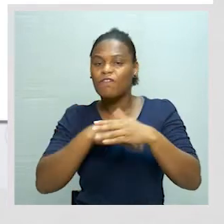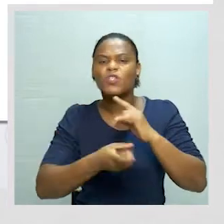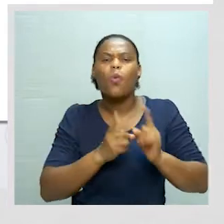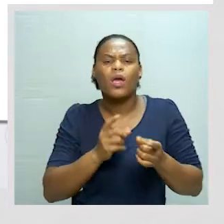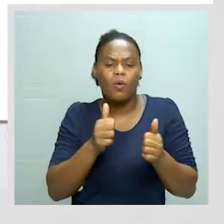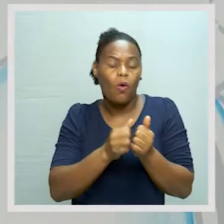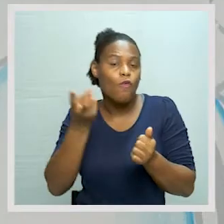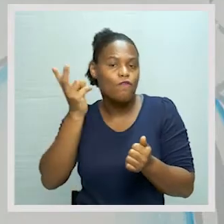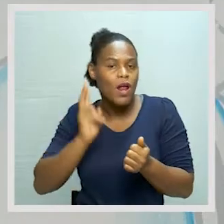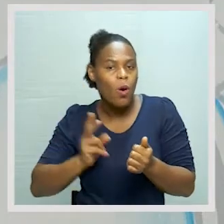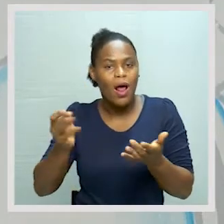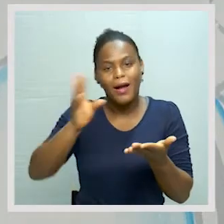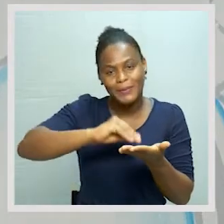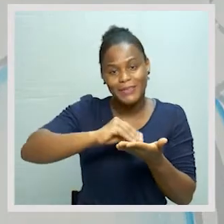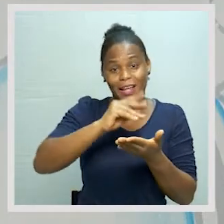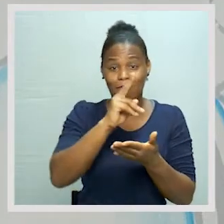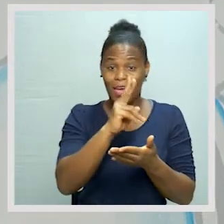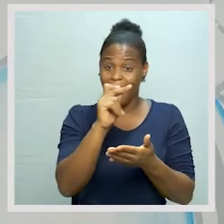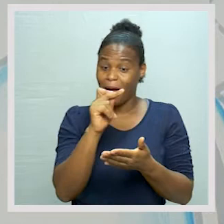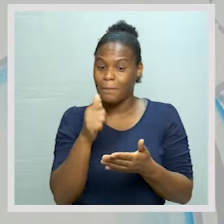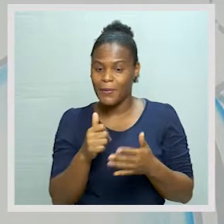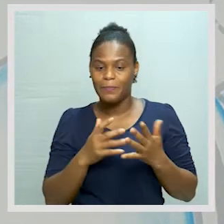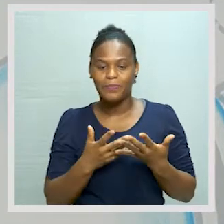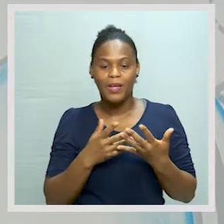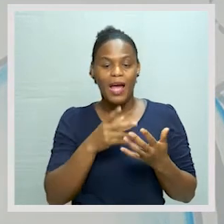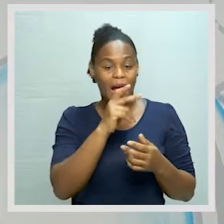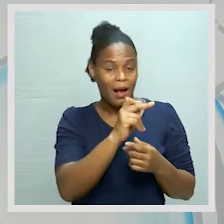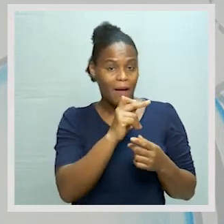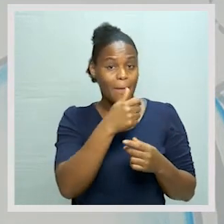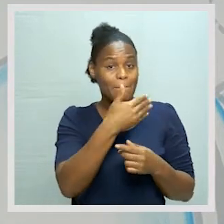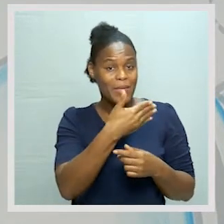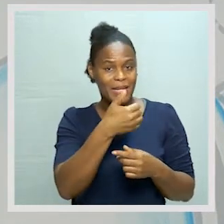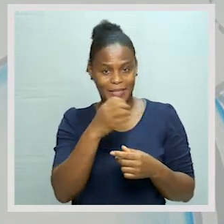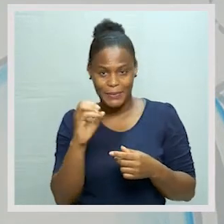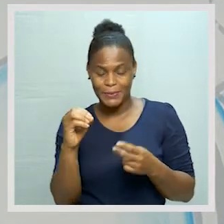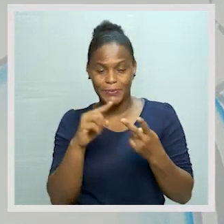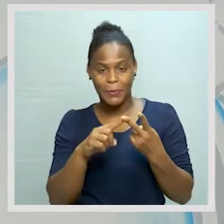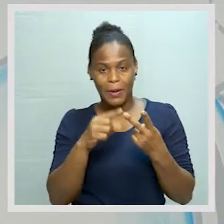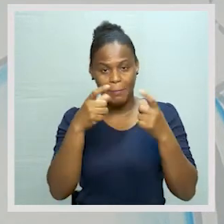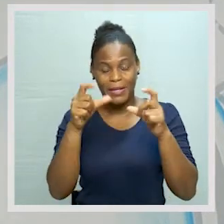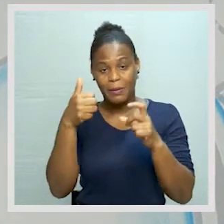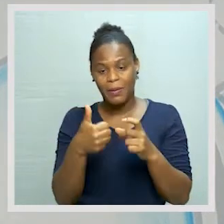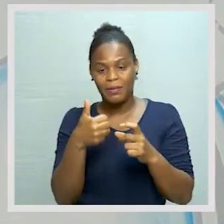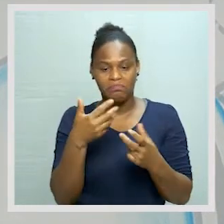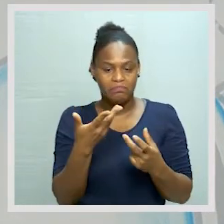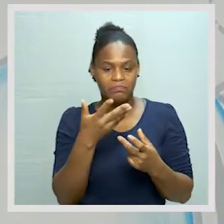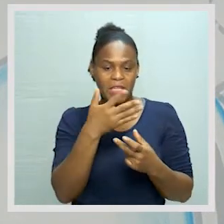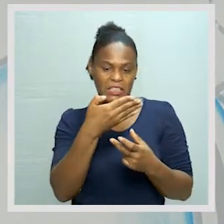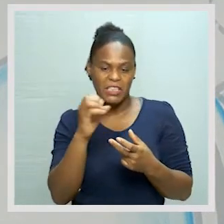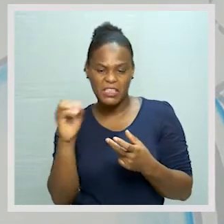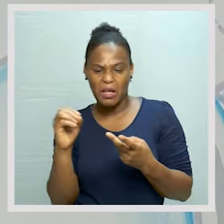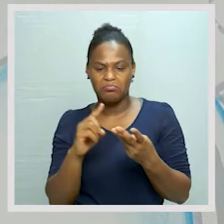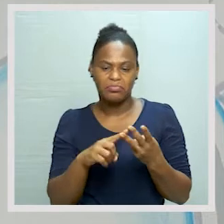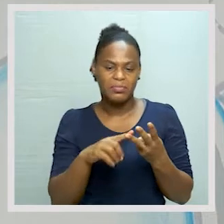esse valor acrescentado? No caso da empresa A, 1.500, a empresa B, 700, 400 e 500, que no total